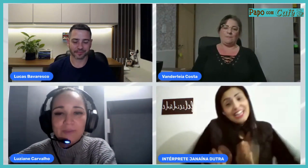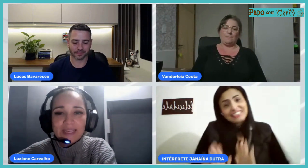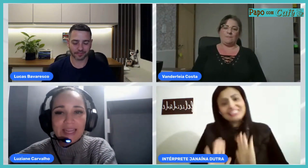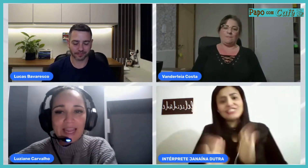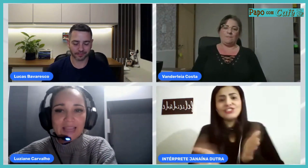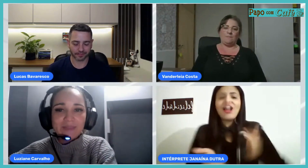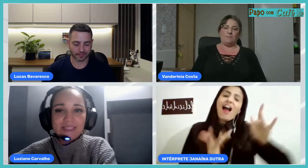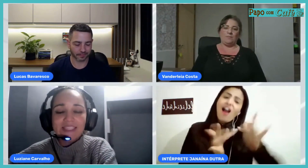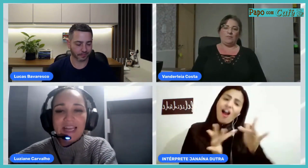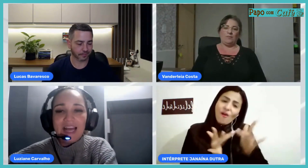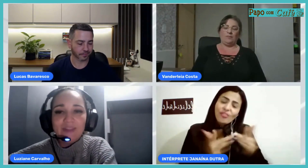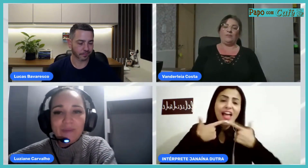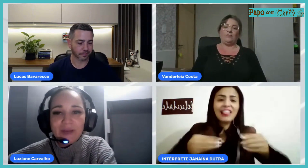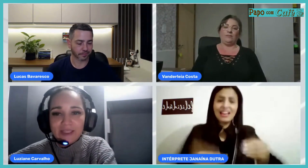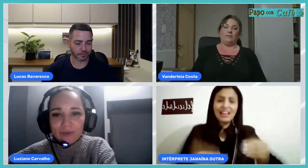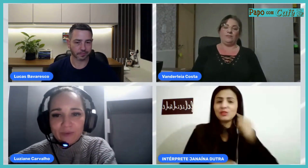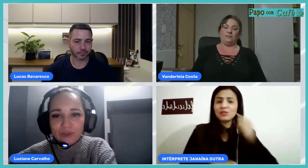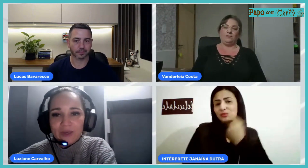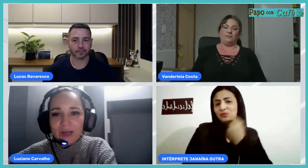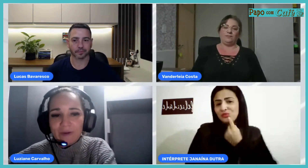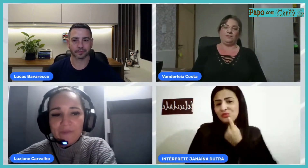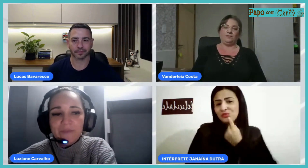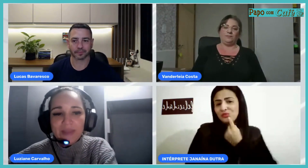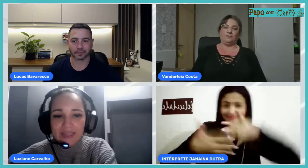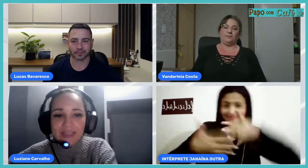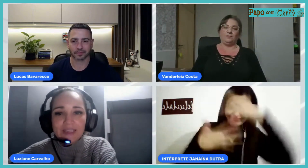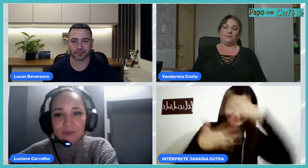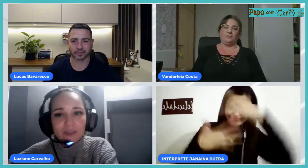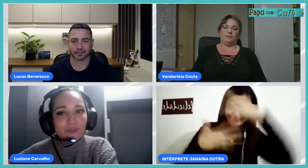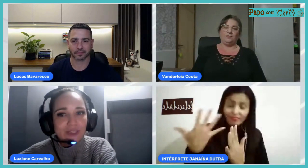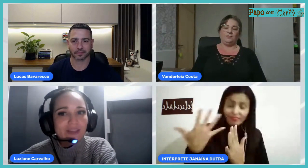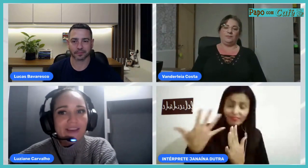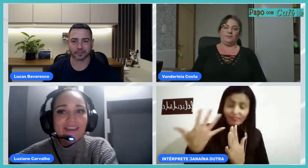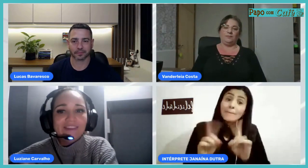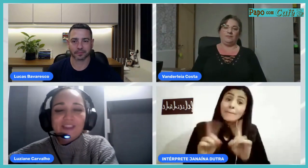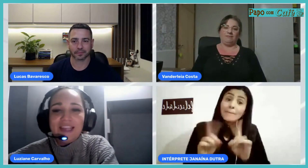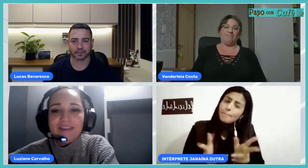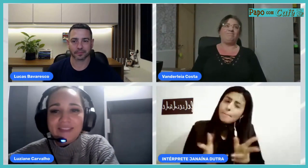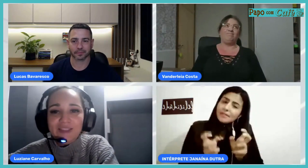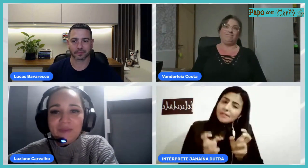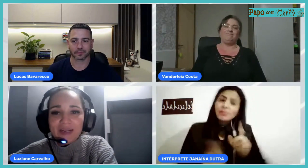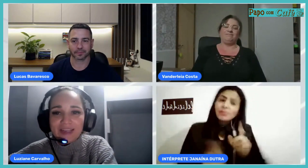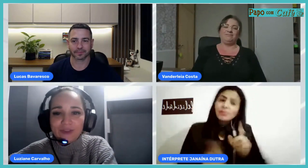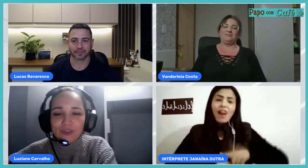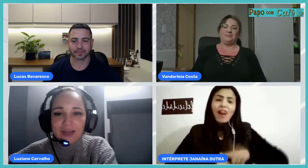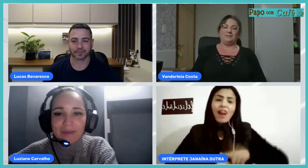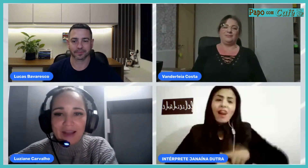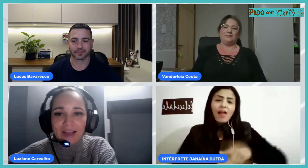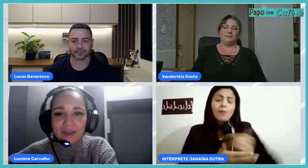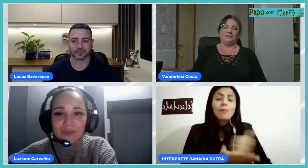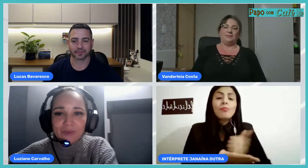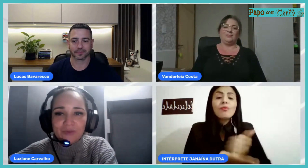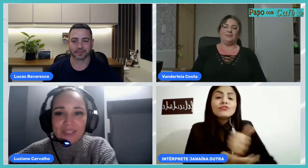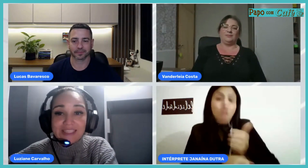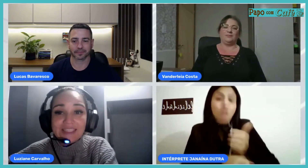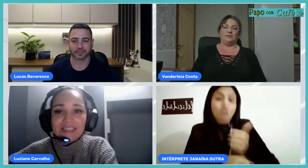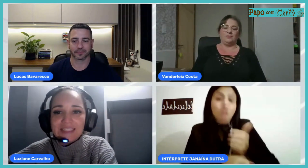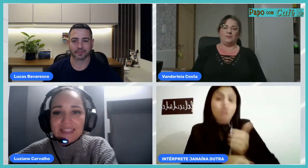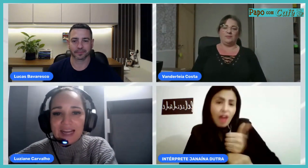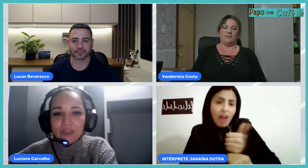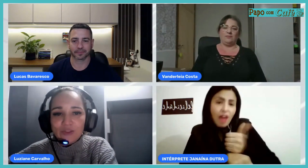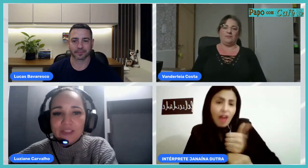só despertei para esse lado mais profissional quando eu já, né, já estava ali no mercado de trabalho, que eu